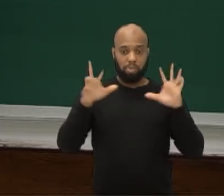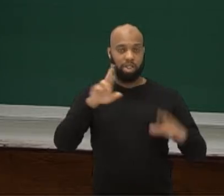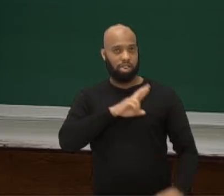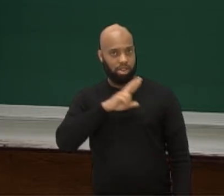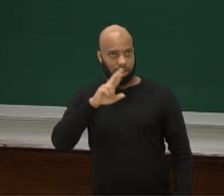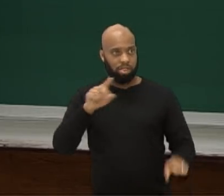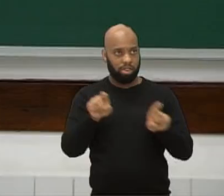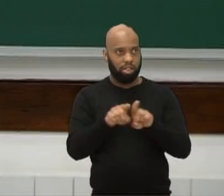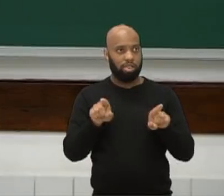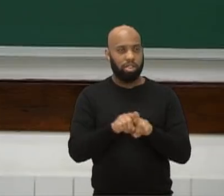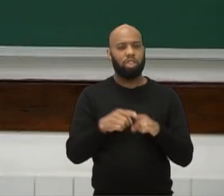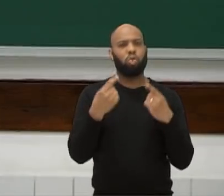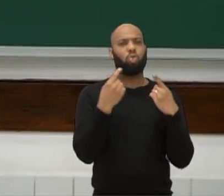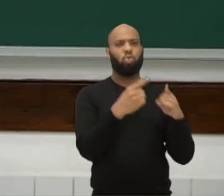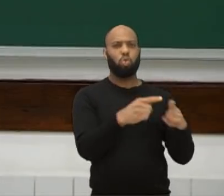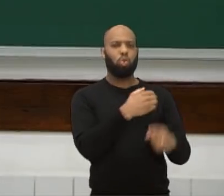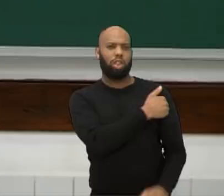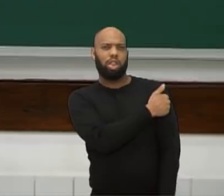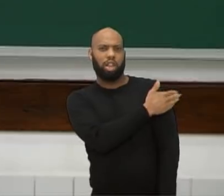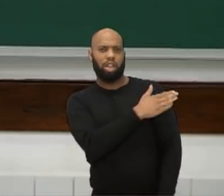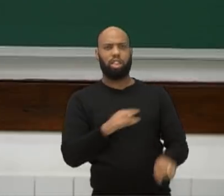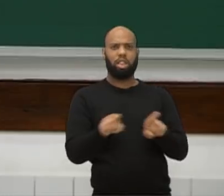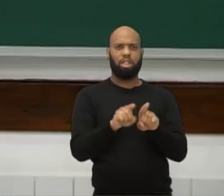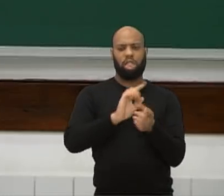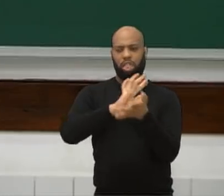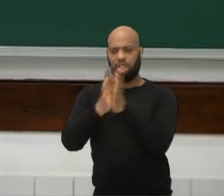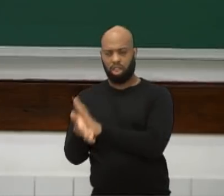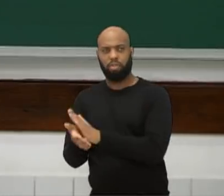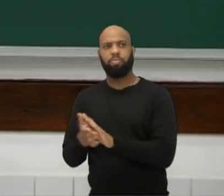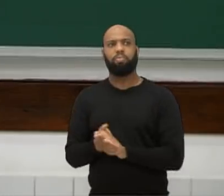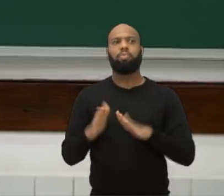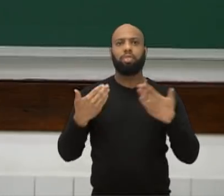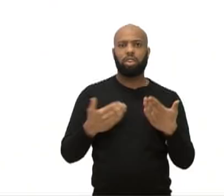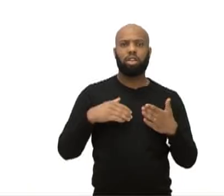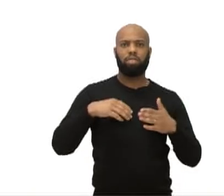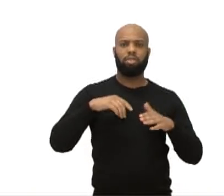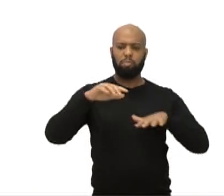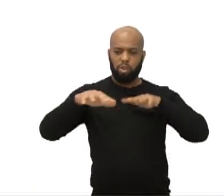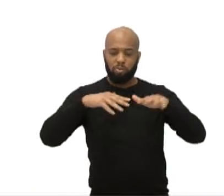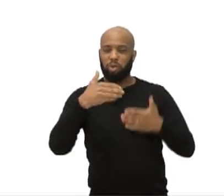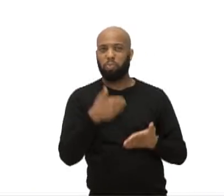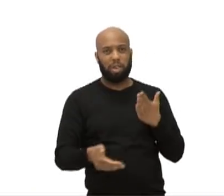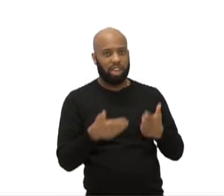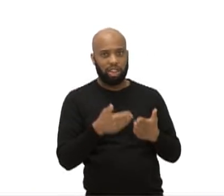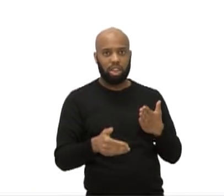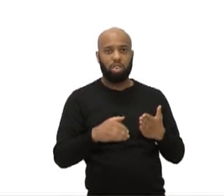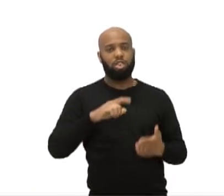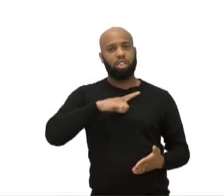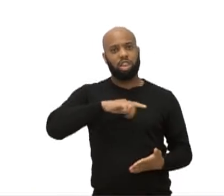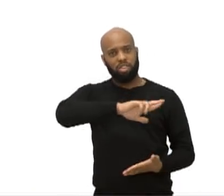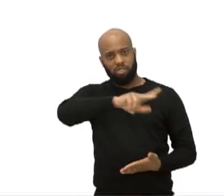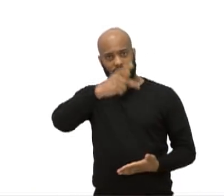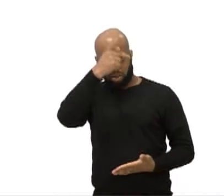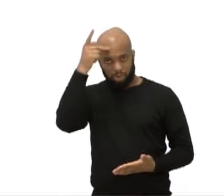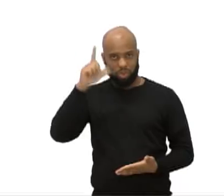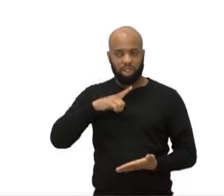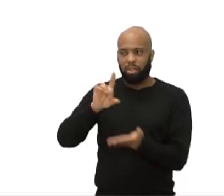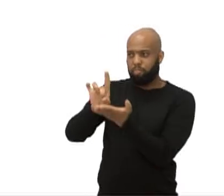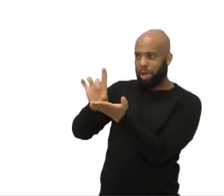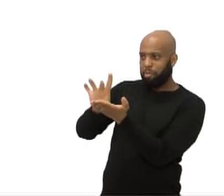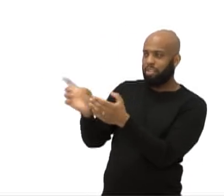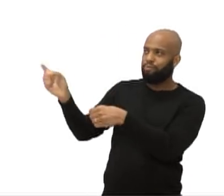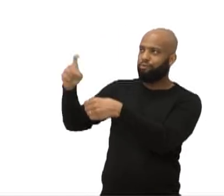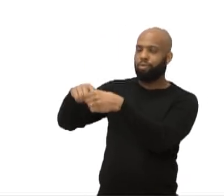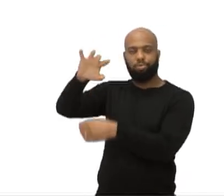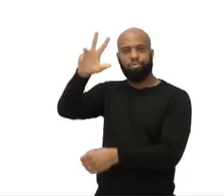religiosa e contra o racismo, a discriminação. O movimento foi vencido e muitos de seus participantes foram